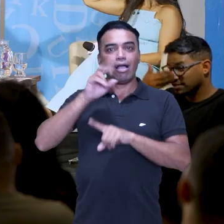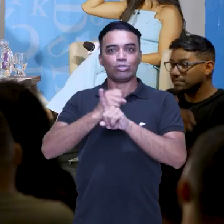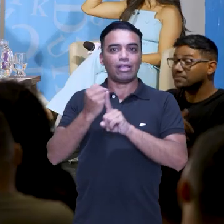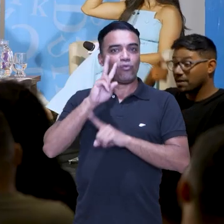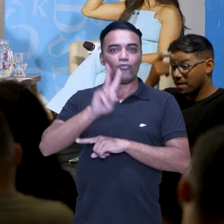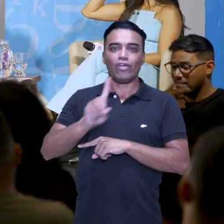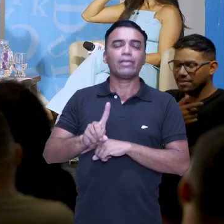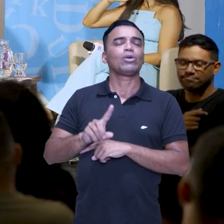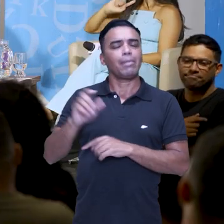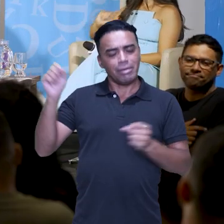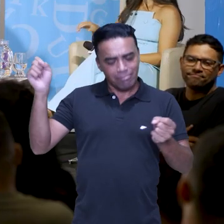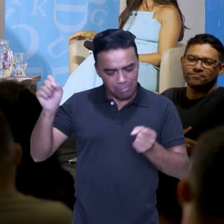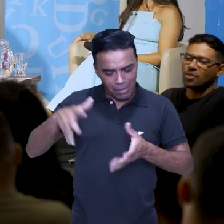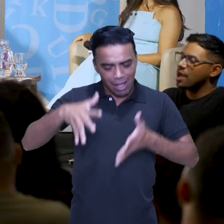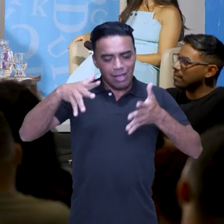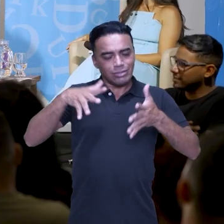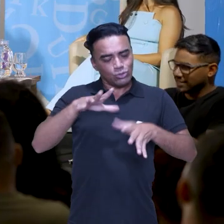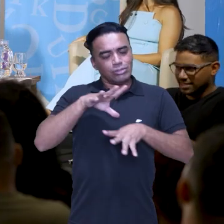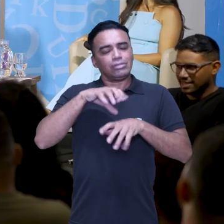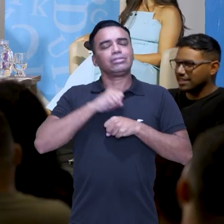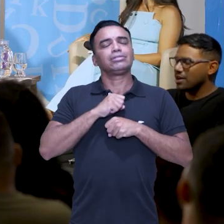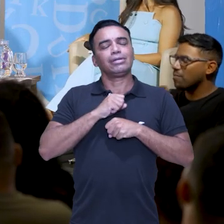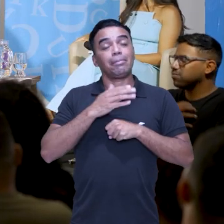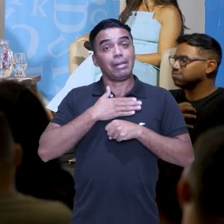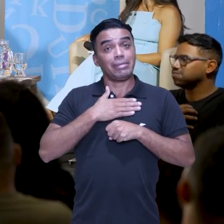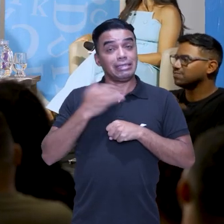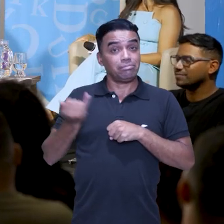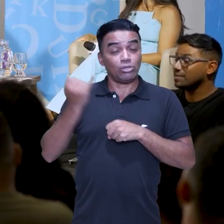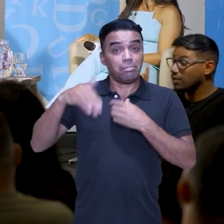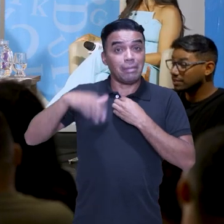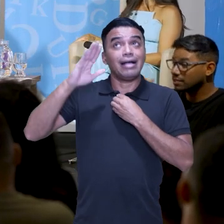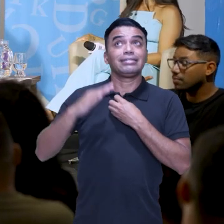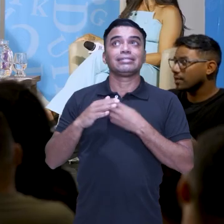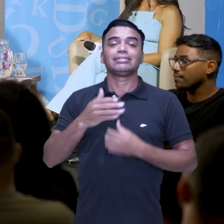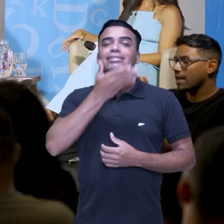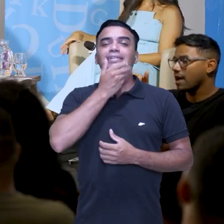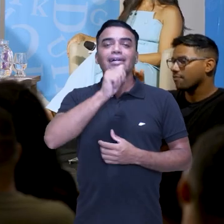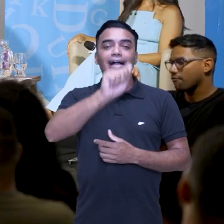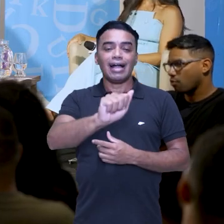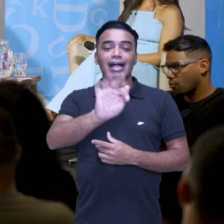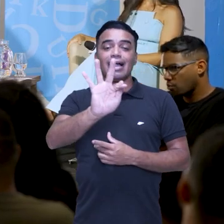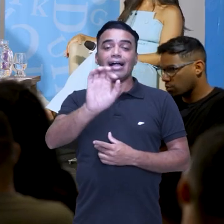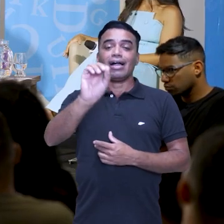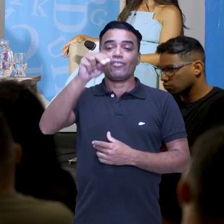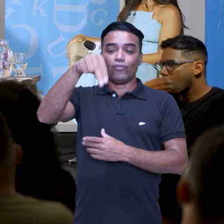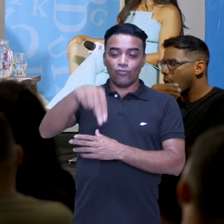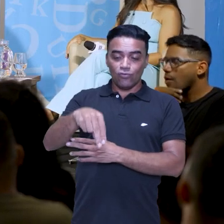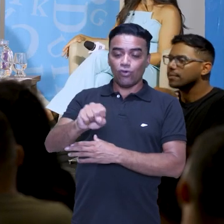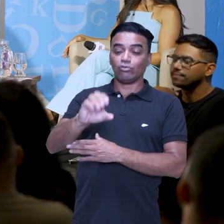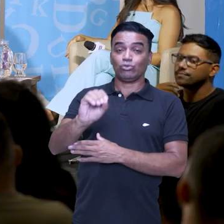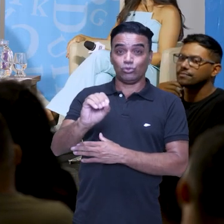muito mágico, foi muito contagiante, mas foi muito mais importante quando o Afonso se coloca numa condição de uma pessoa